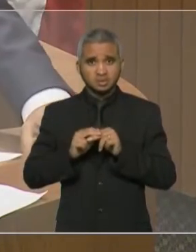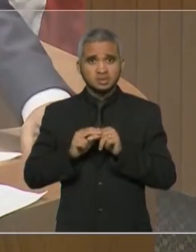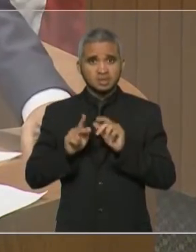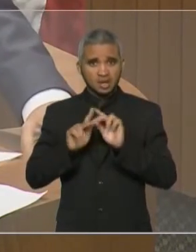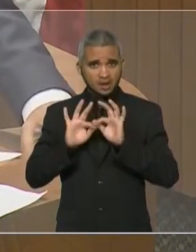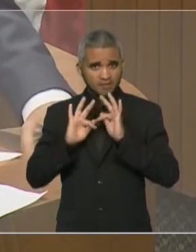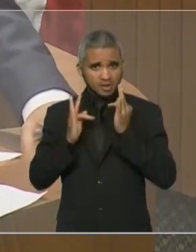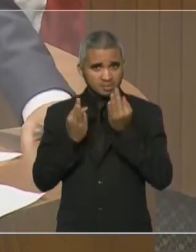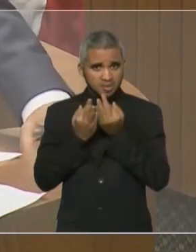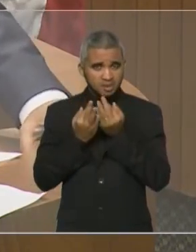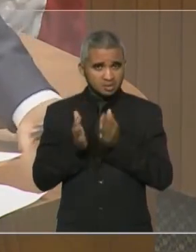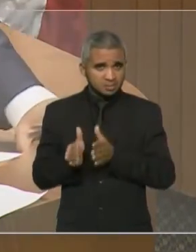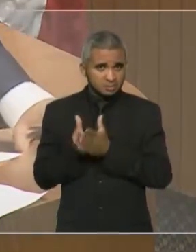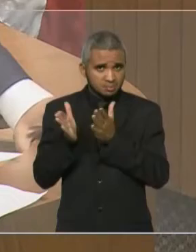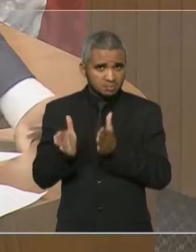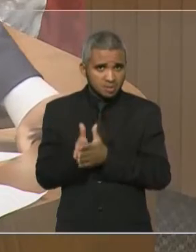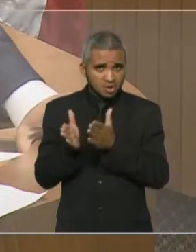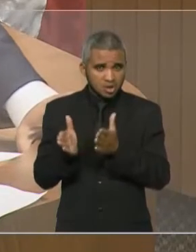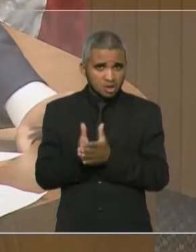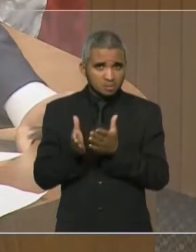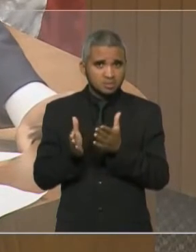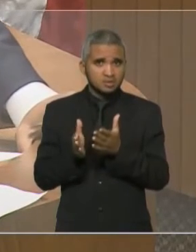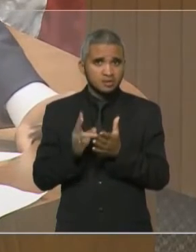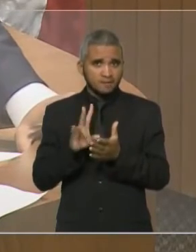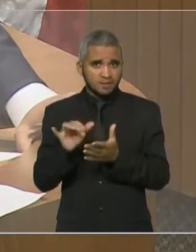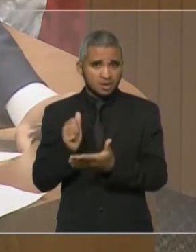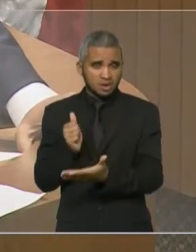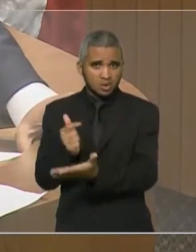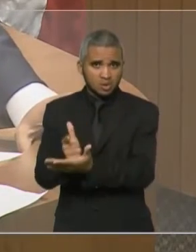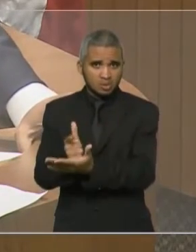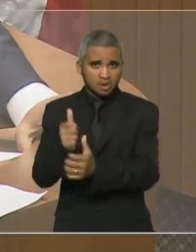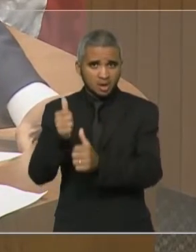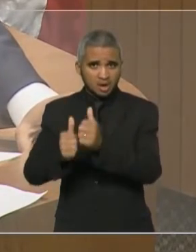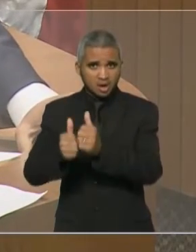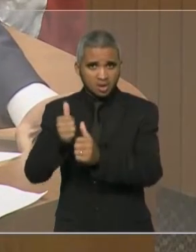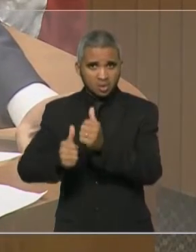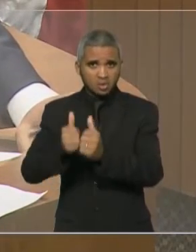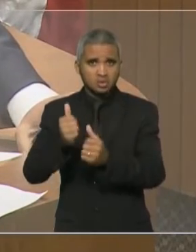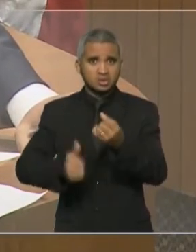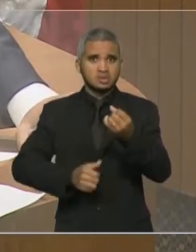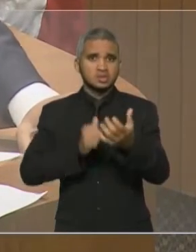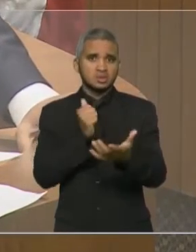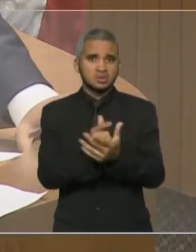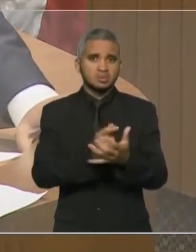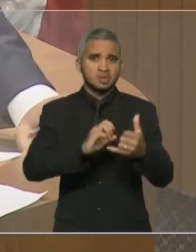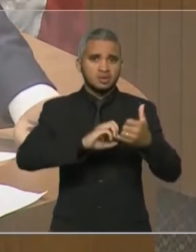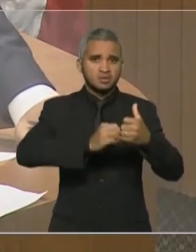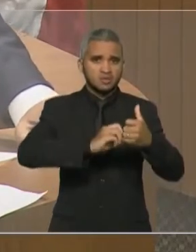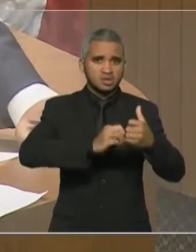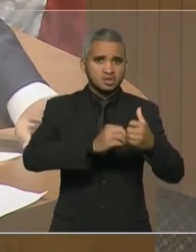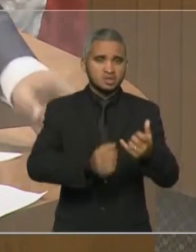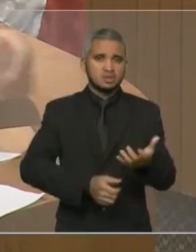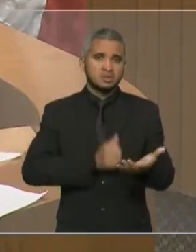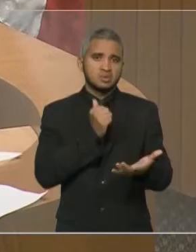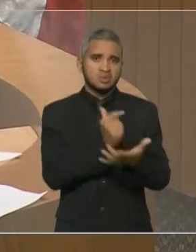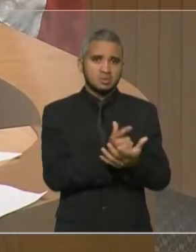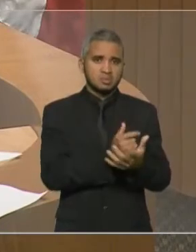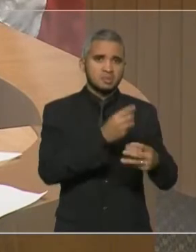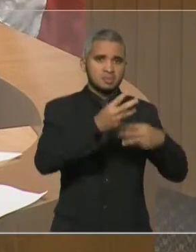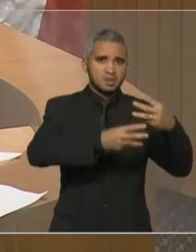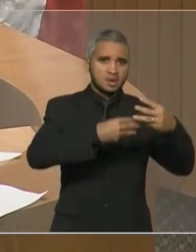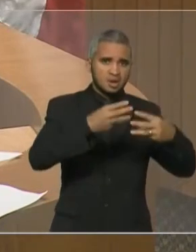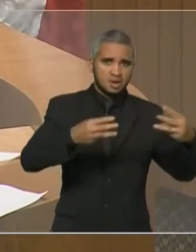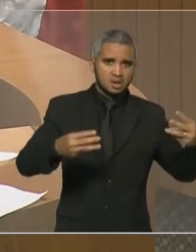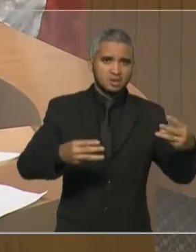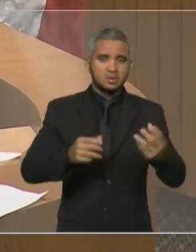baixa renda, que fizer a compra do arroz, do feijão, do macarrão, do leite em pó, dos itens,